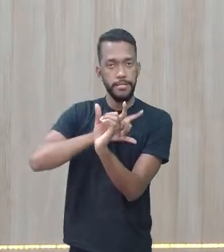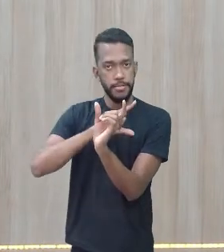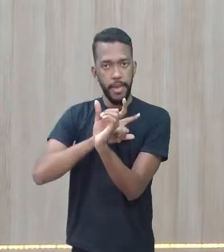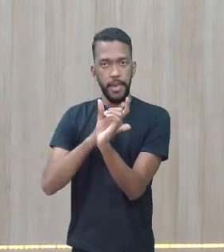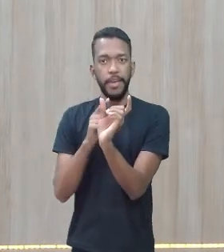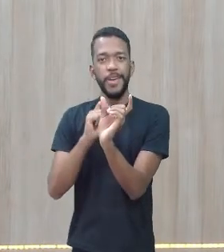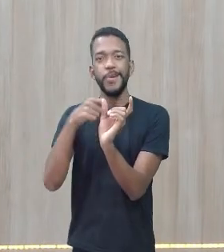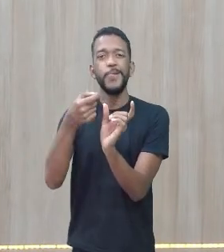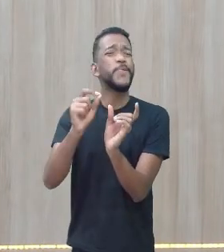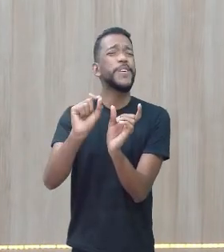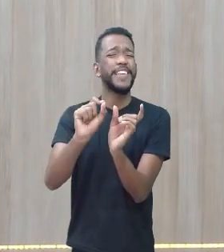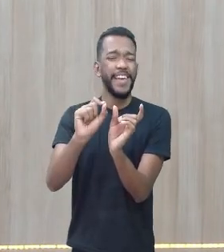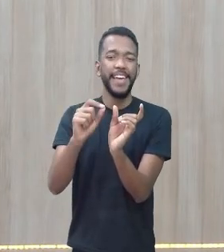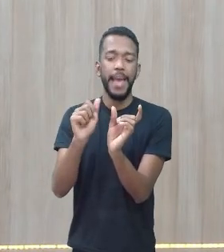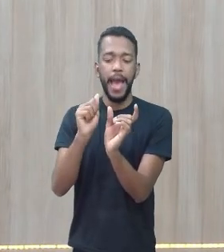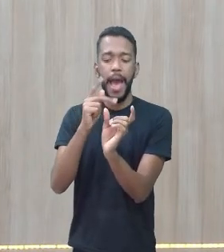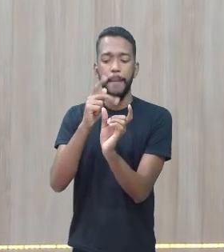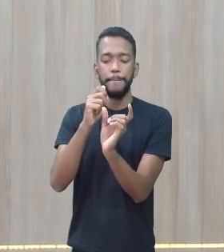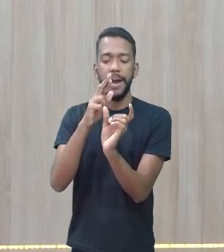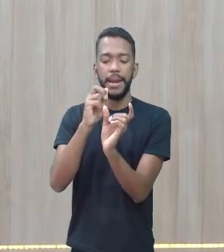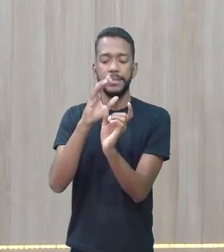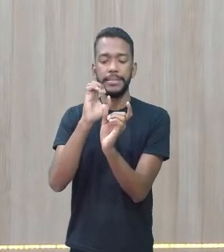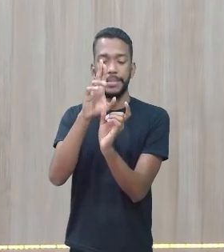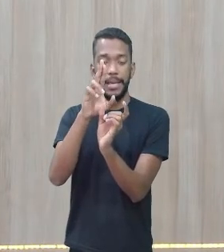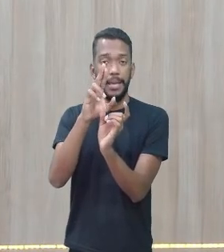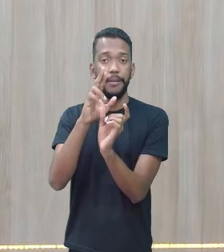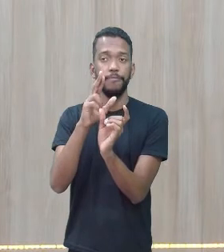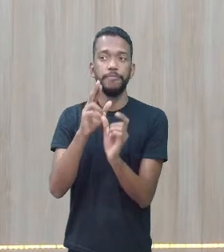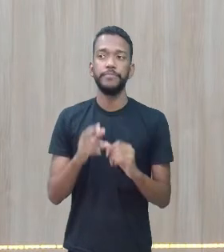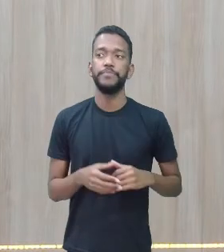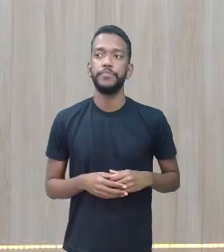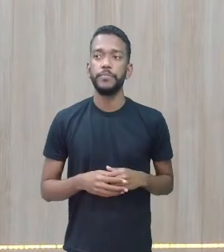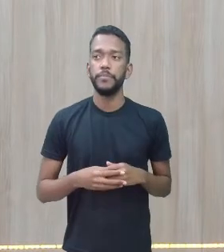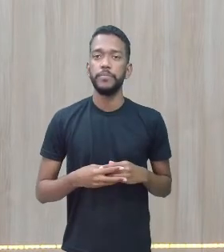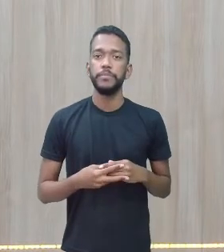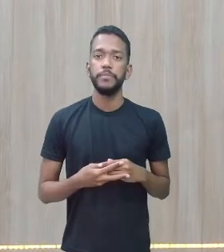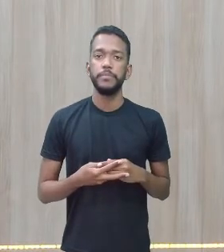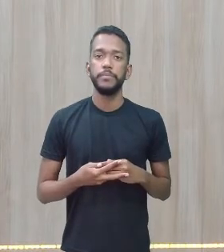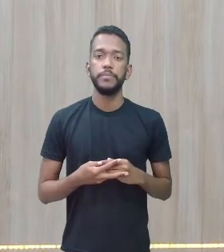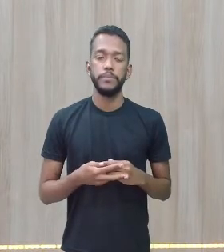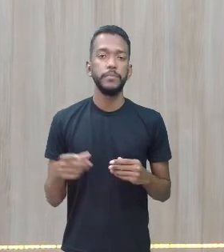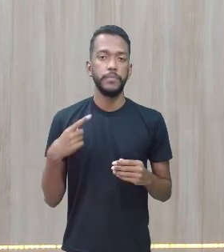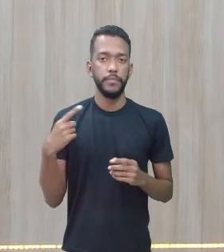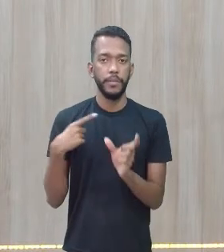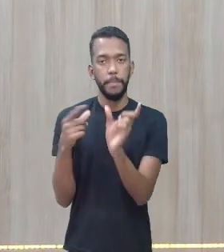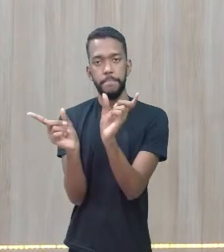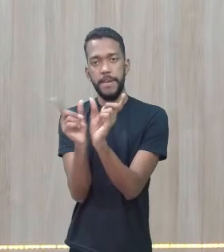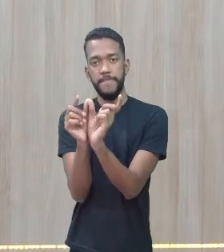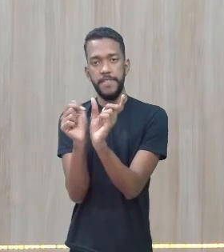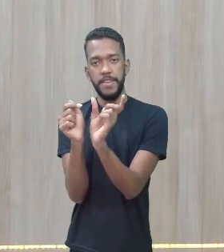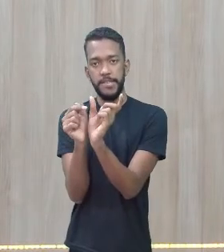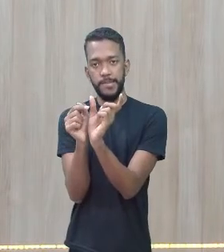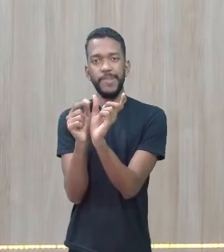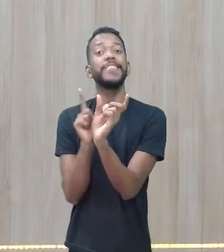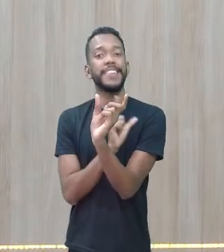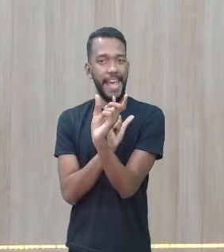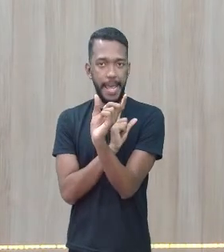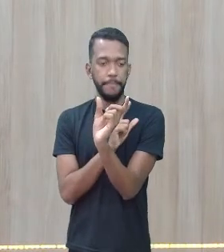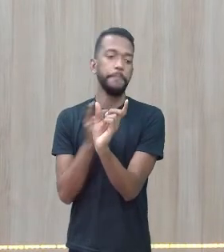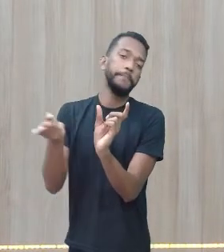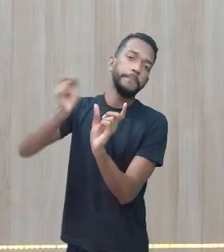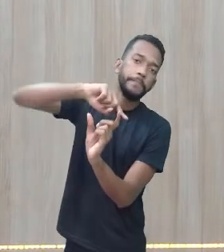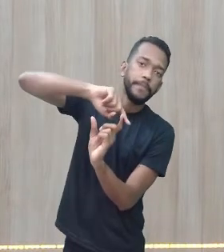o verbo aparecer. E aí nós temos um prefixo, nós temos